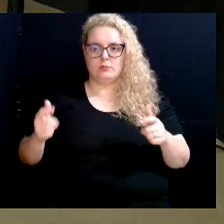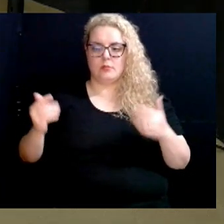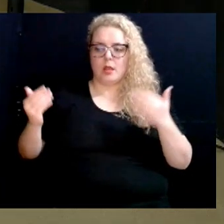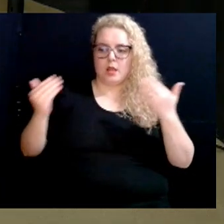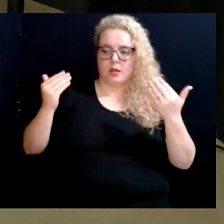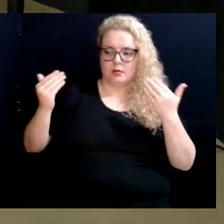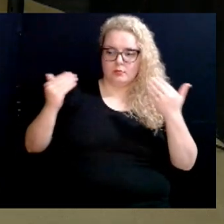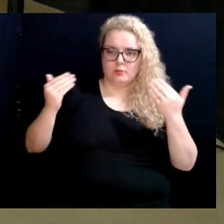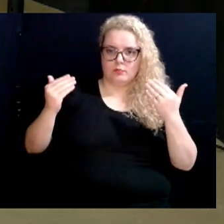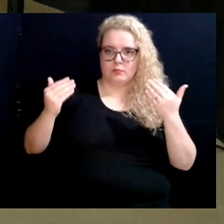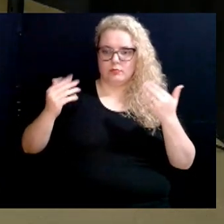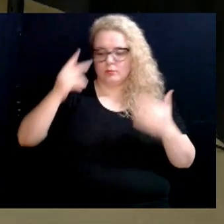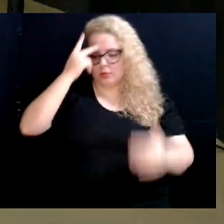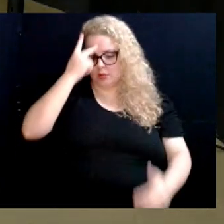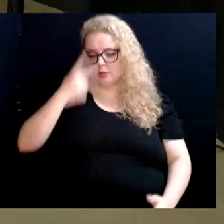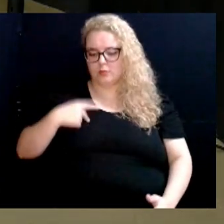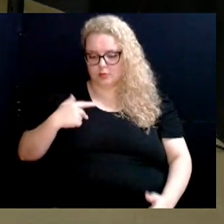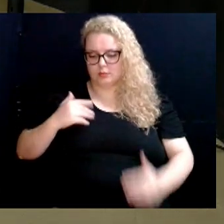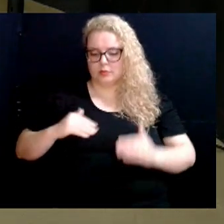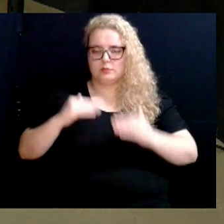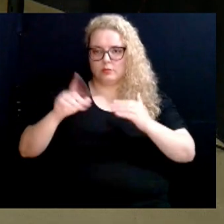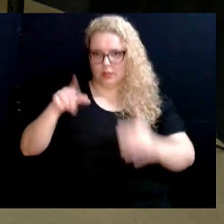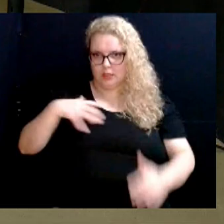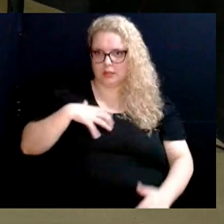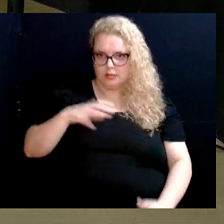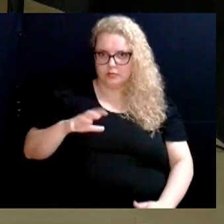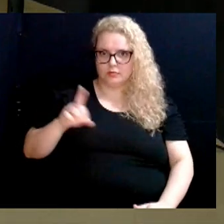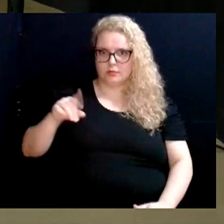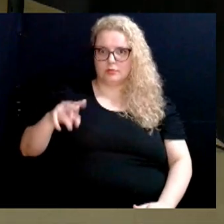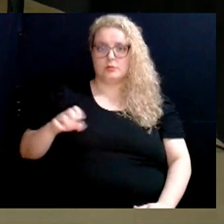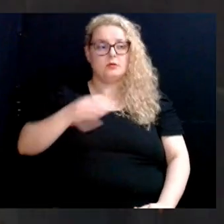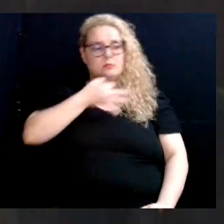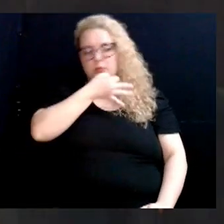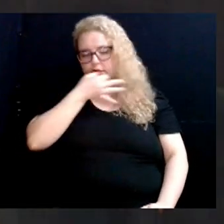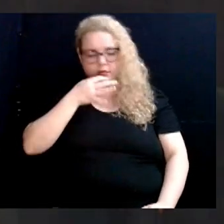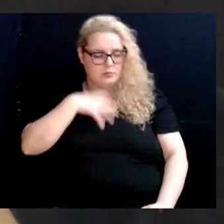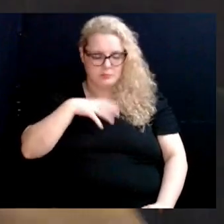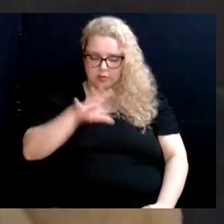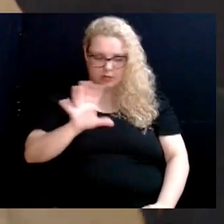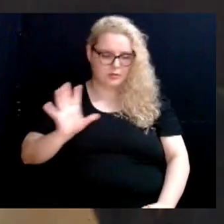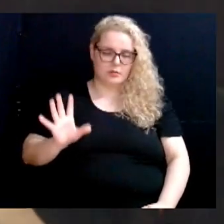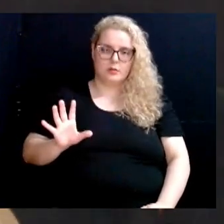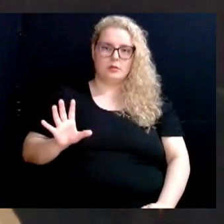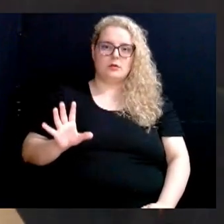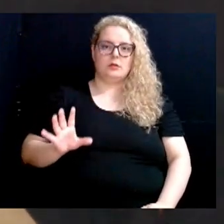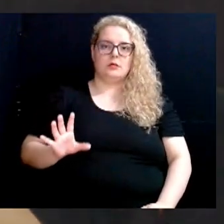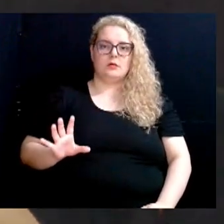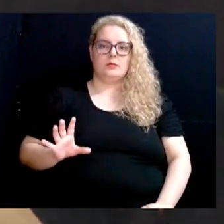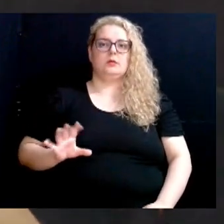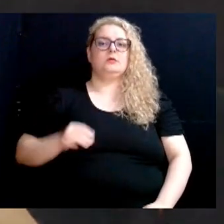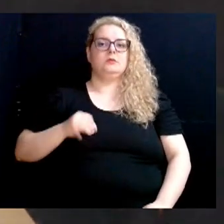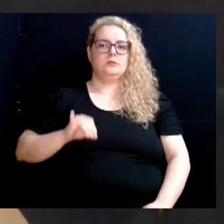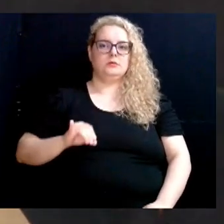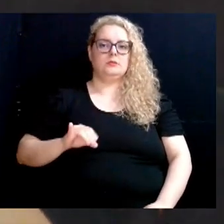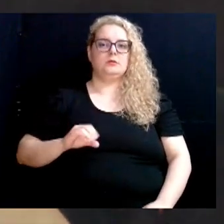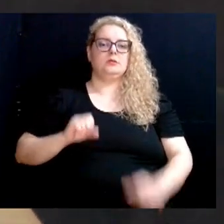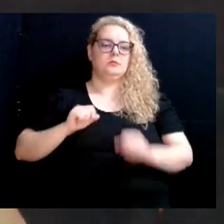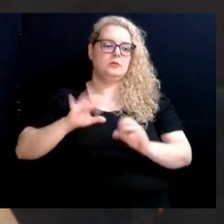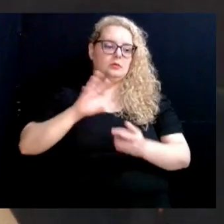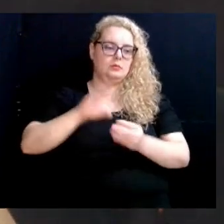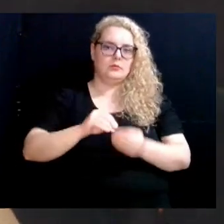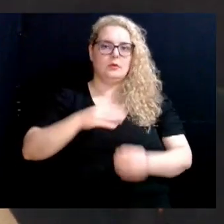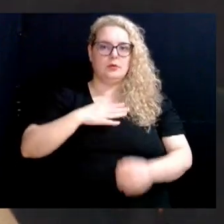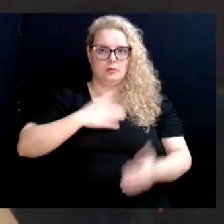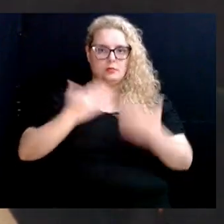a si mesmo nessa progressão, é isso, Dani? Perfeito, perfeito, é isso. Se a gente pudesse resumir tudo, na minha opinião, como